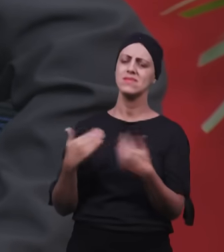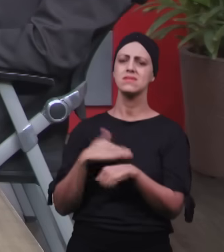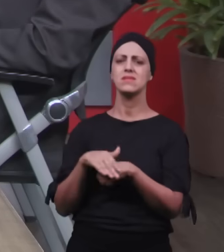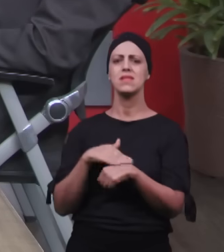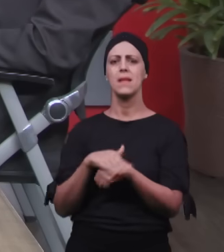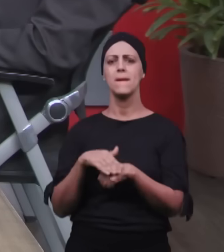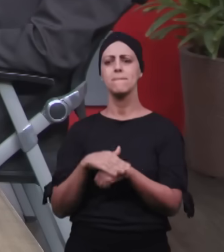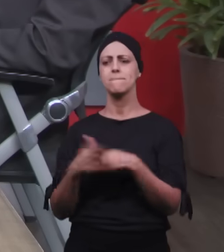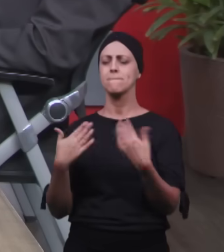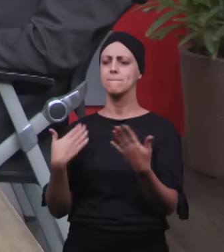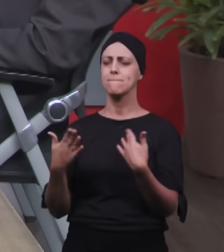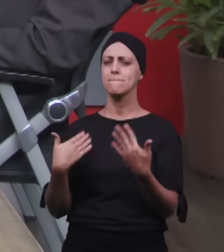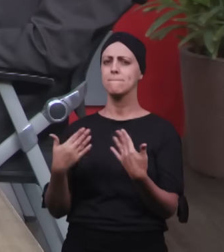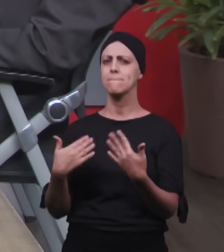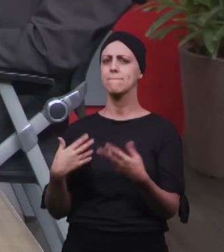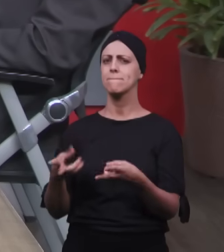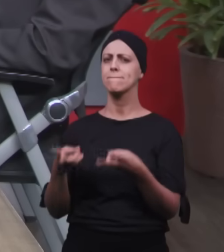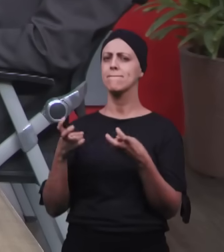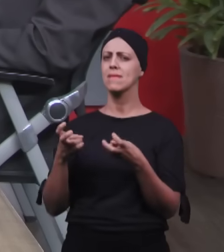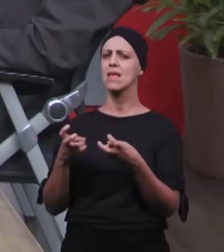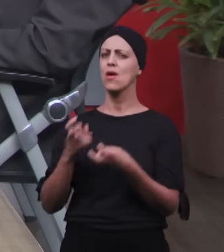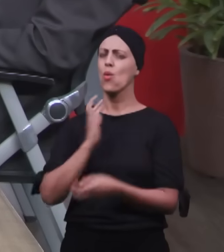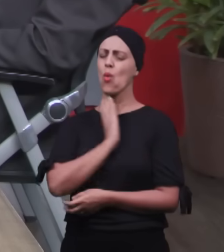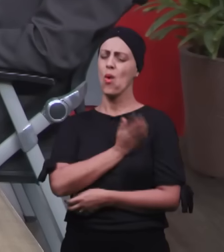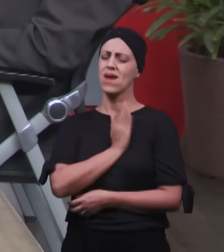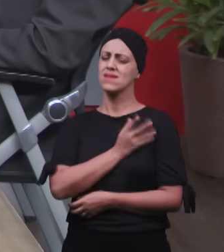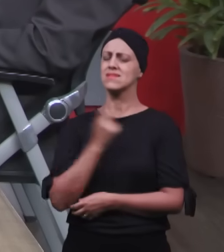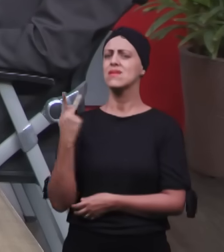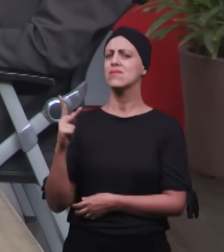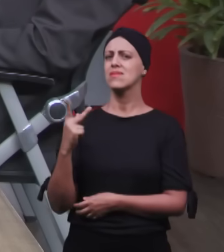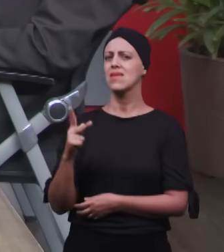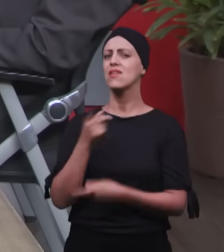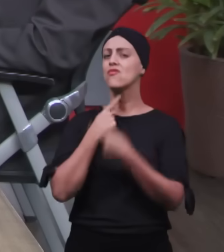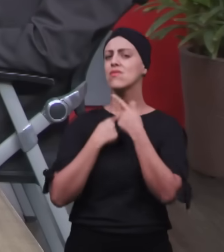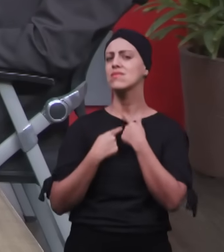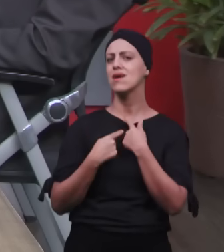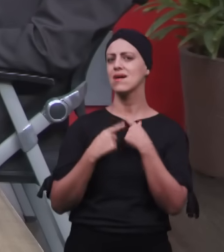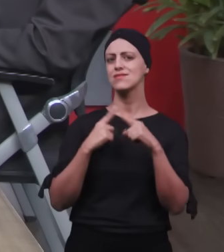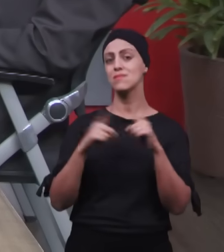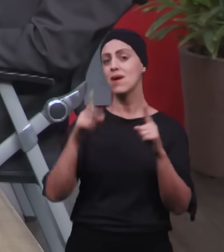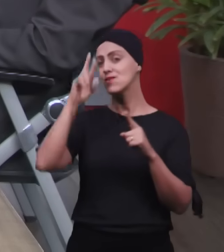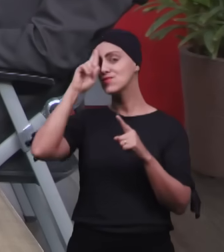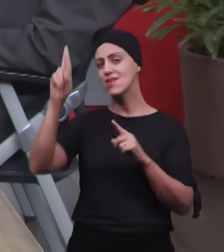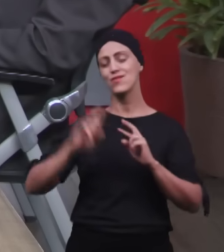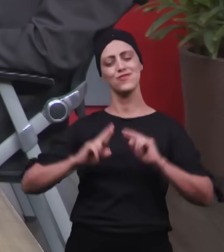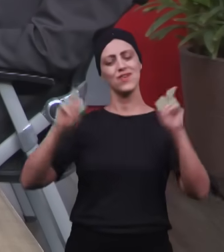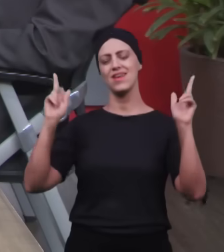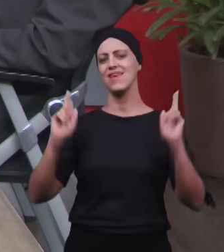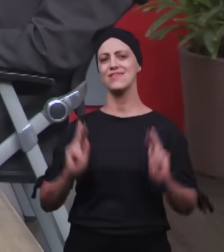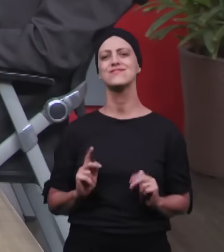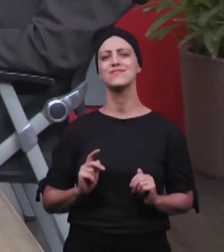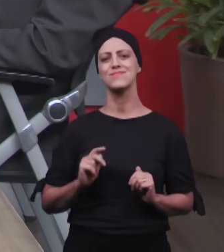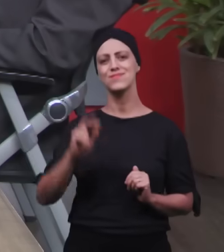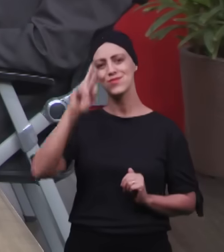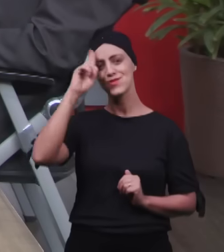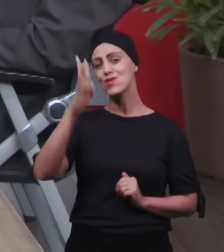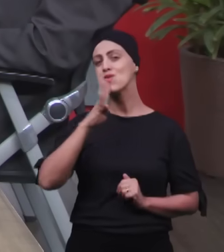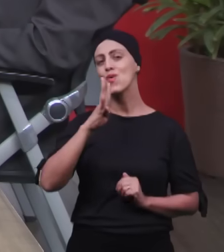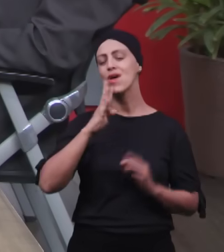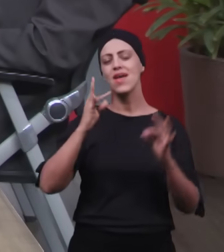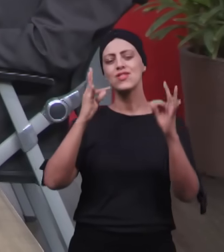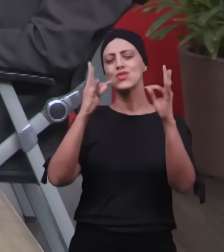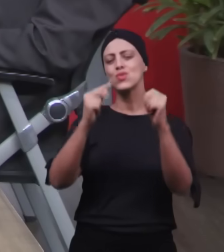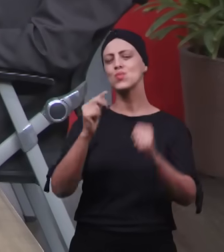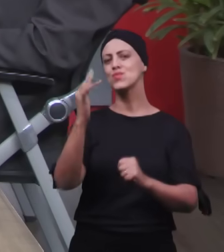por aquilo que tava no coração dele né e o senhor até permitir aí o senhor já é e o senhor